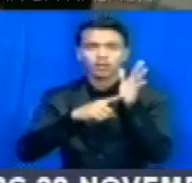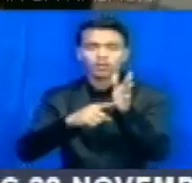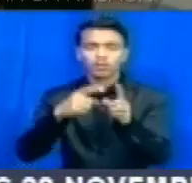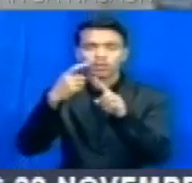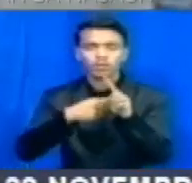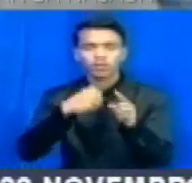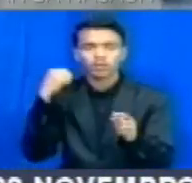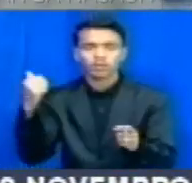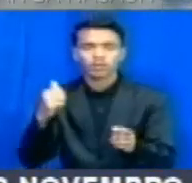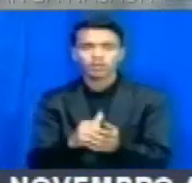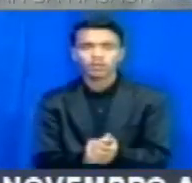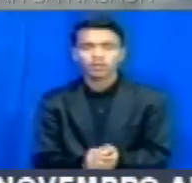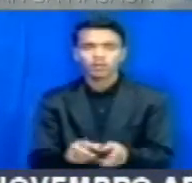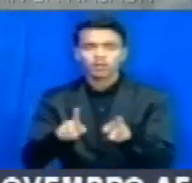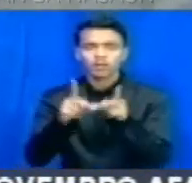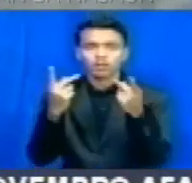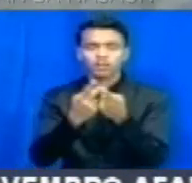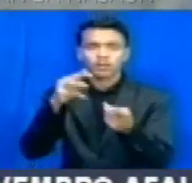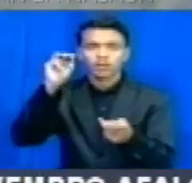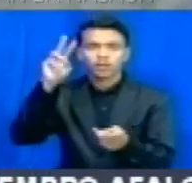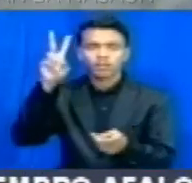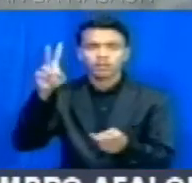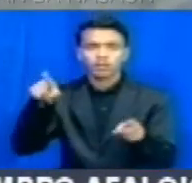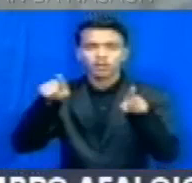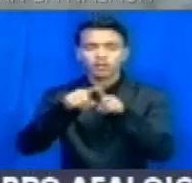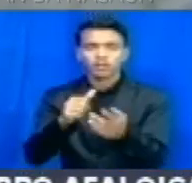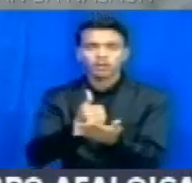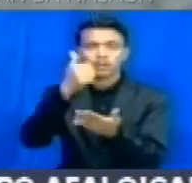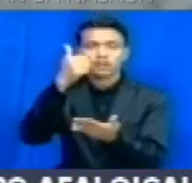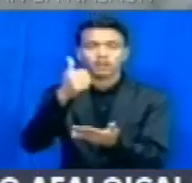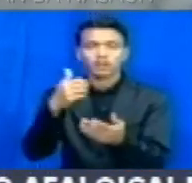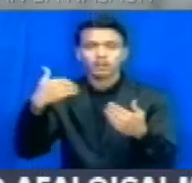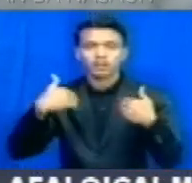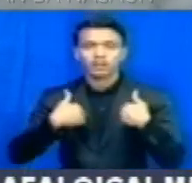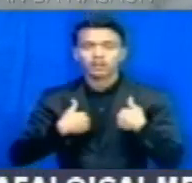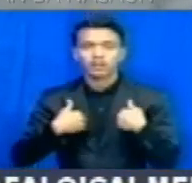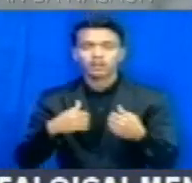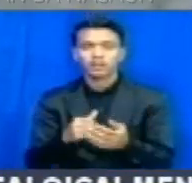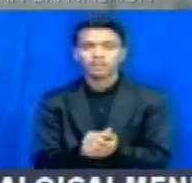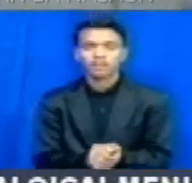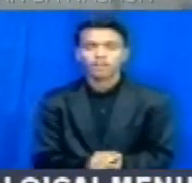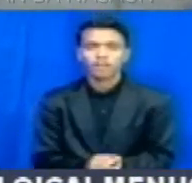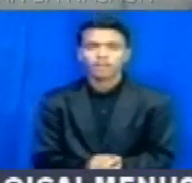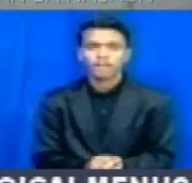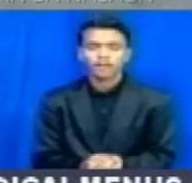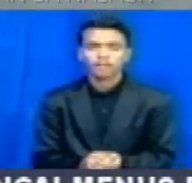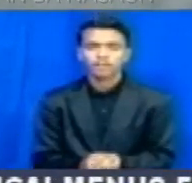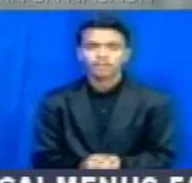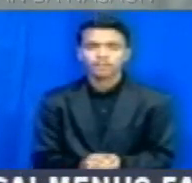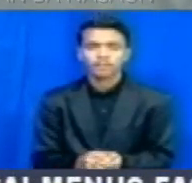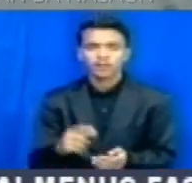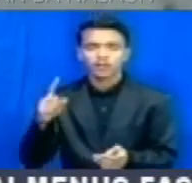kliba. Companhia M2 Unipessoa maksai mana na ia proses kita. Projeto ne na imba ka